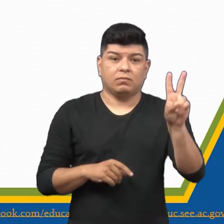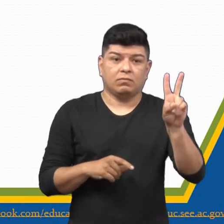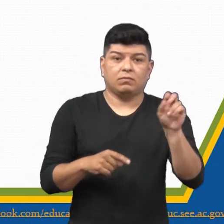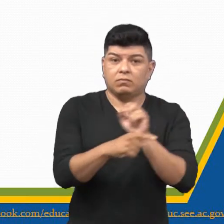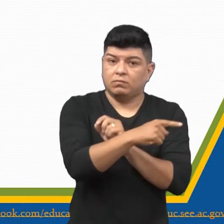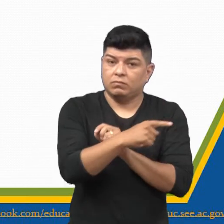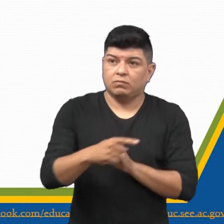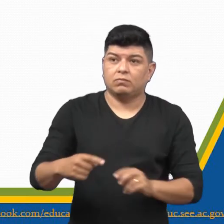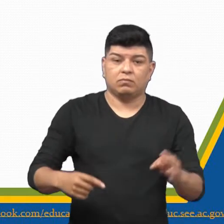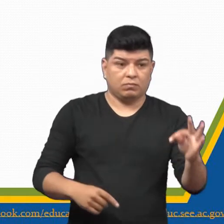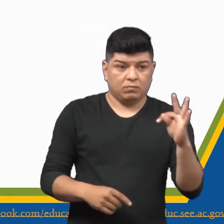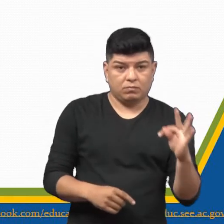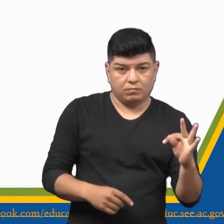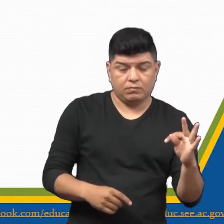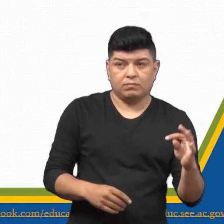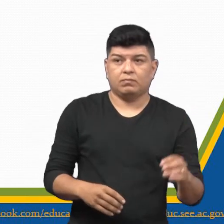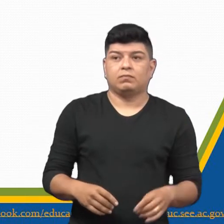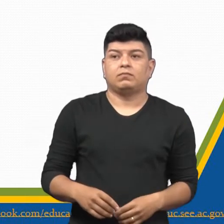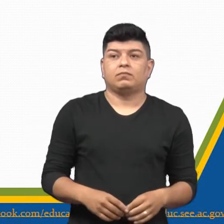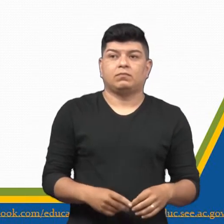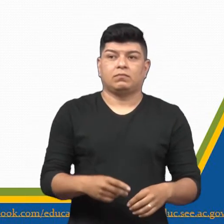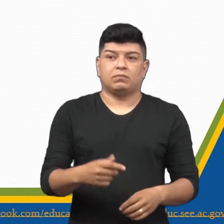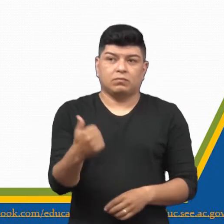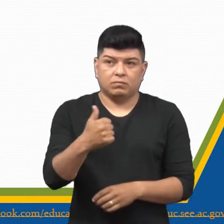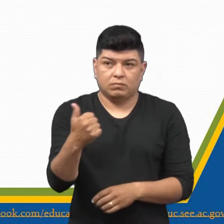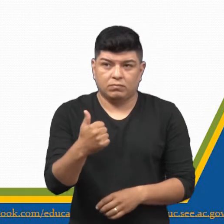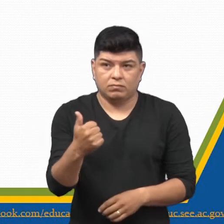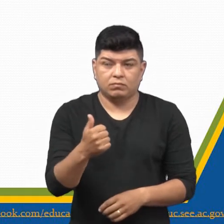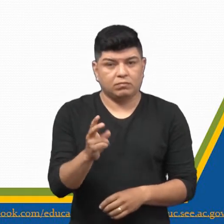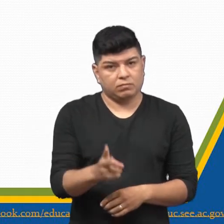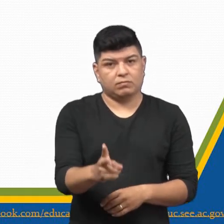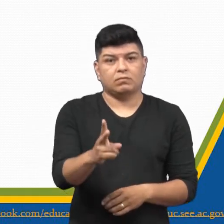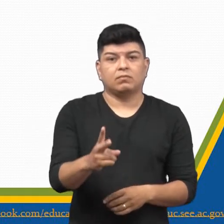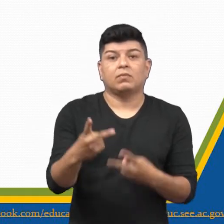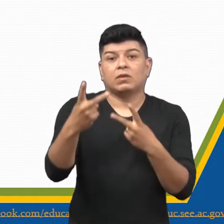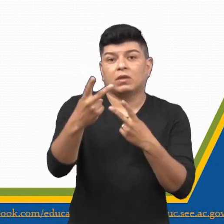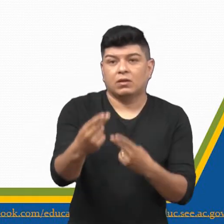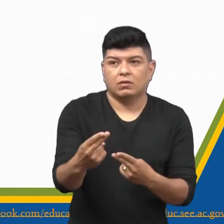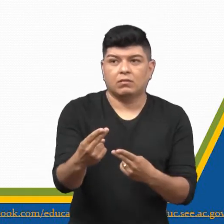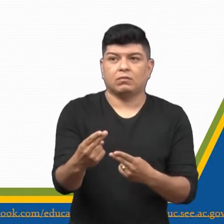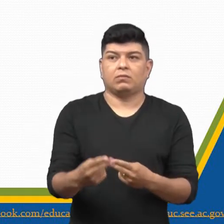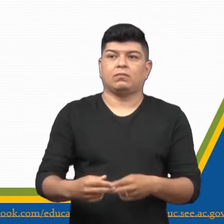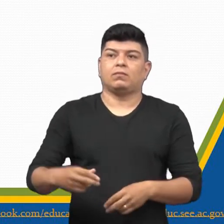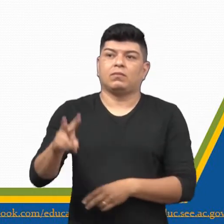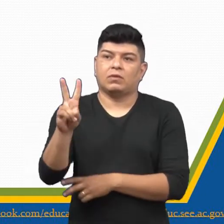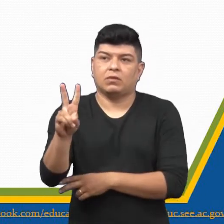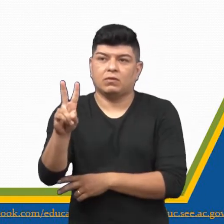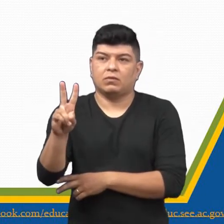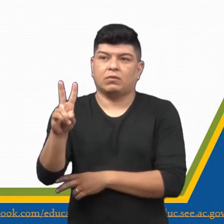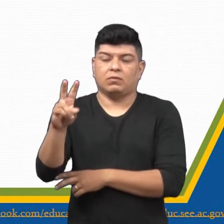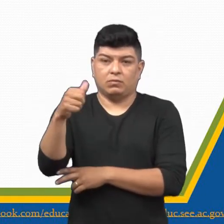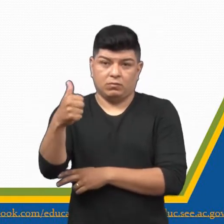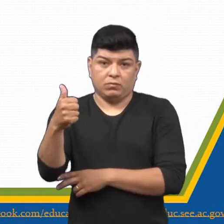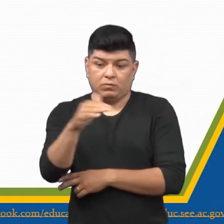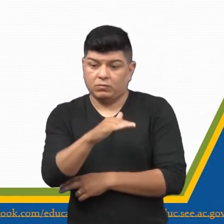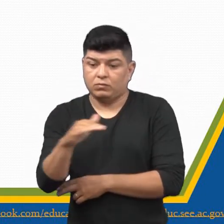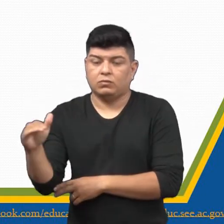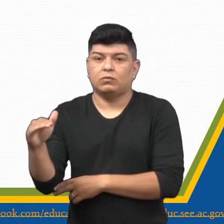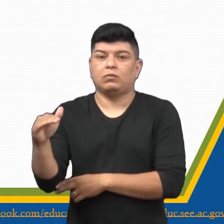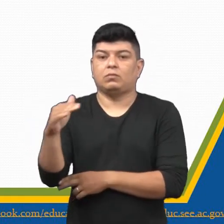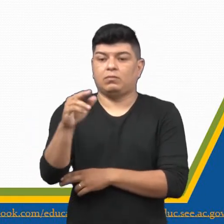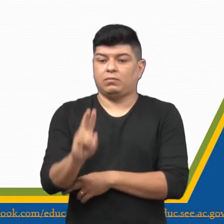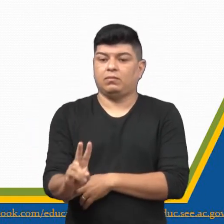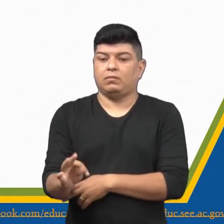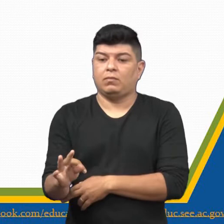volume 1 sobre a temperatura 1 no primeiro estado do gás, igual ao volume 2 sobre a temperatura